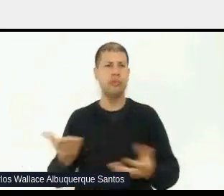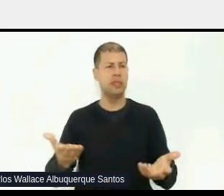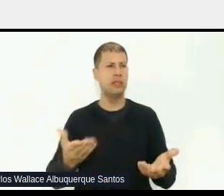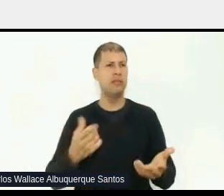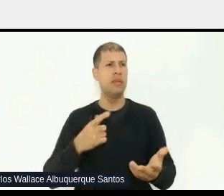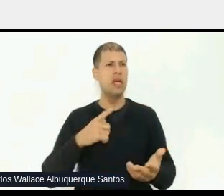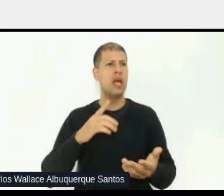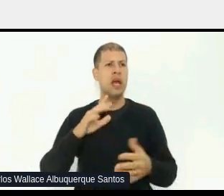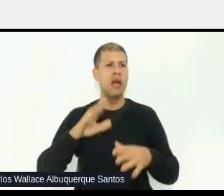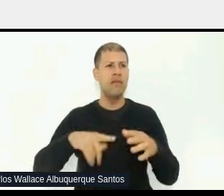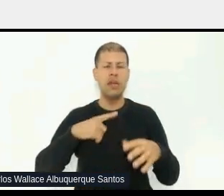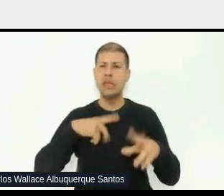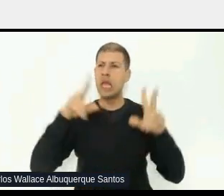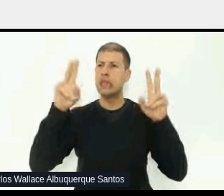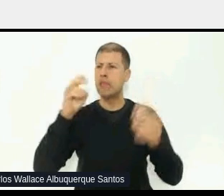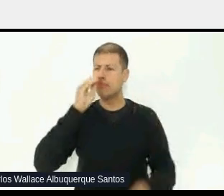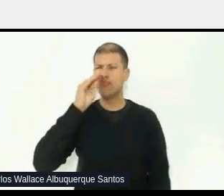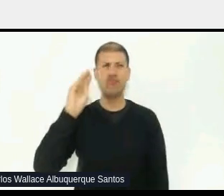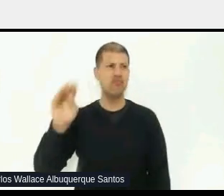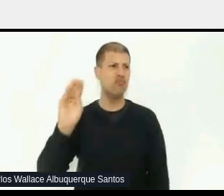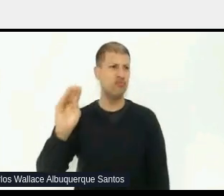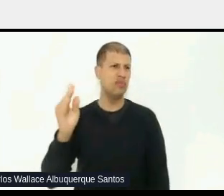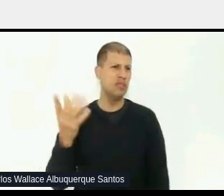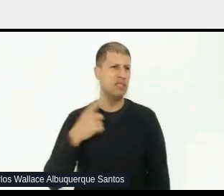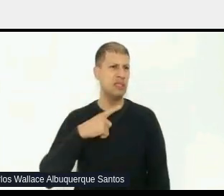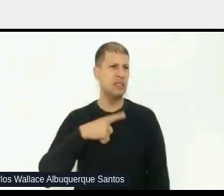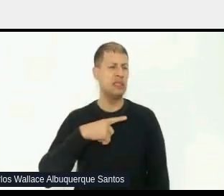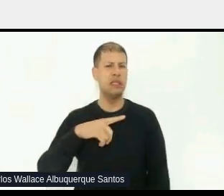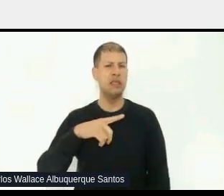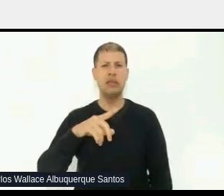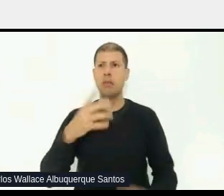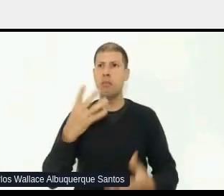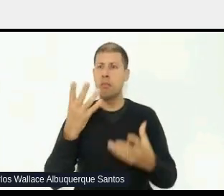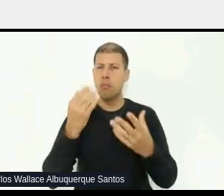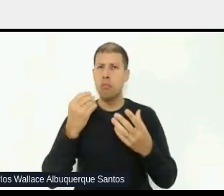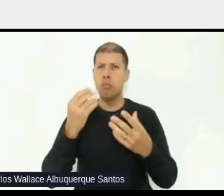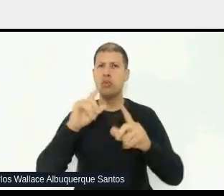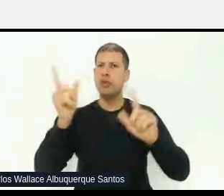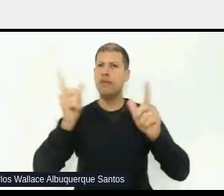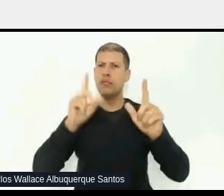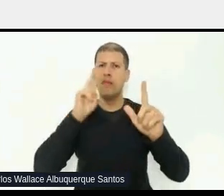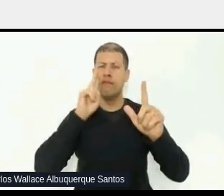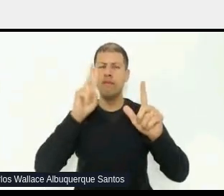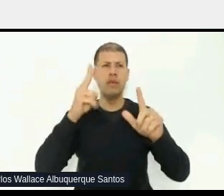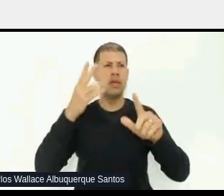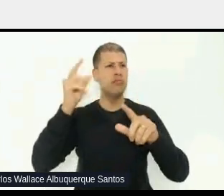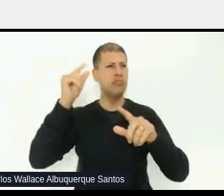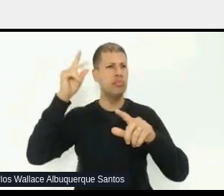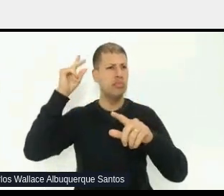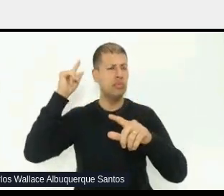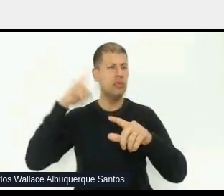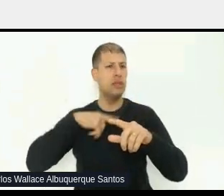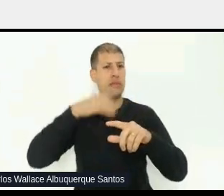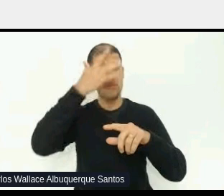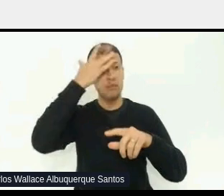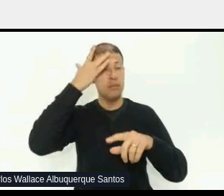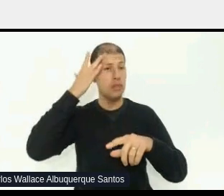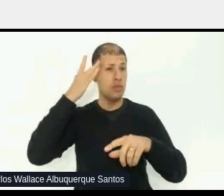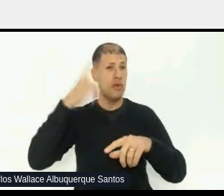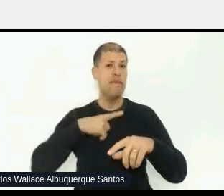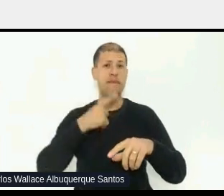com relação ao tema, inclusive tem várias reportagens mais antigas, né, de 20, 30 anos atrás, onde as pessoas